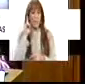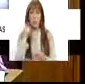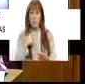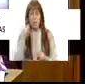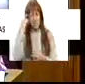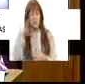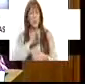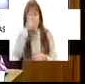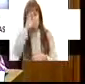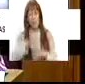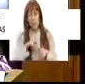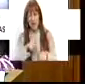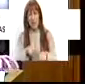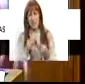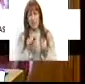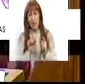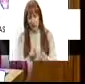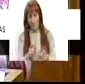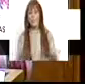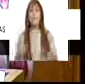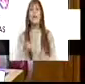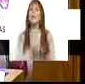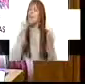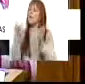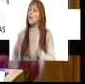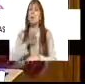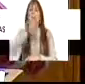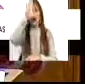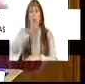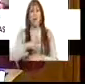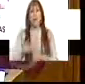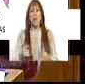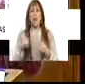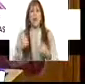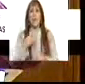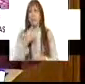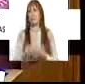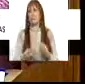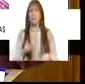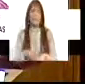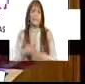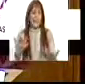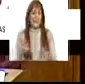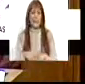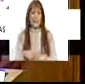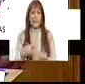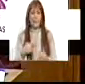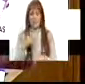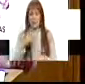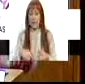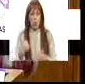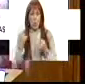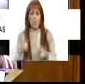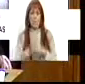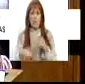de uma reflexão do Sr. Ministro relativamente a esta matéria. Por outro lado, Sr. Ministro, havia aqui tantas coisas para levantar, já percebi que não vou levantar metade, mas